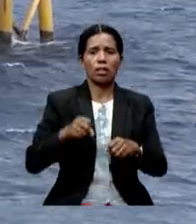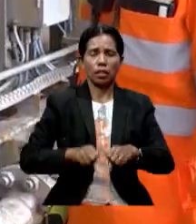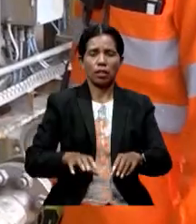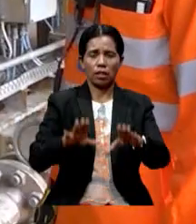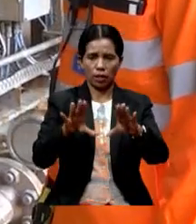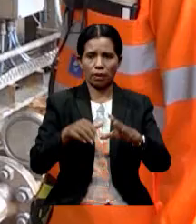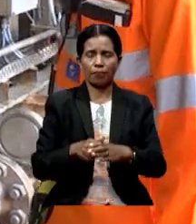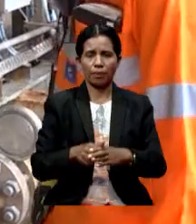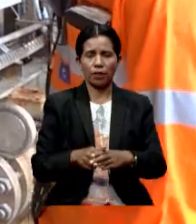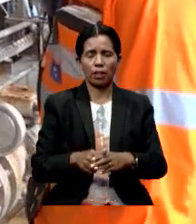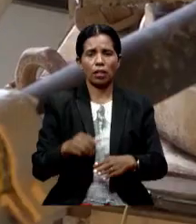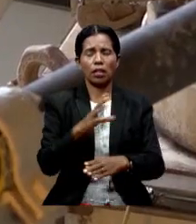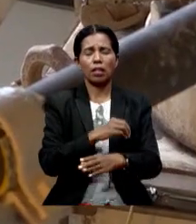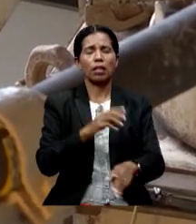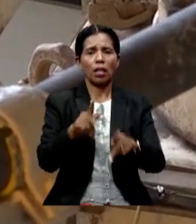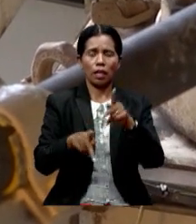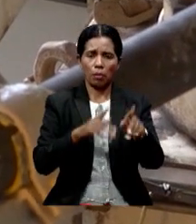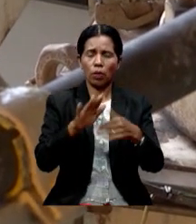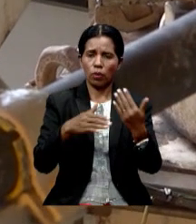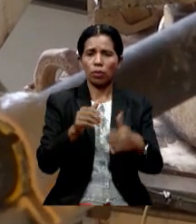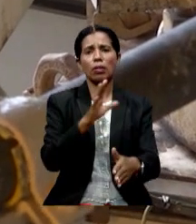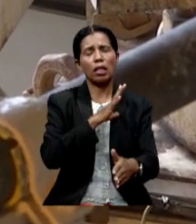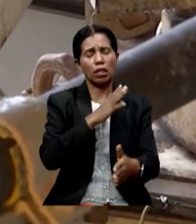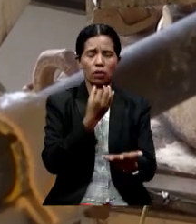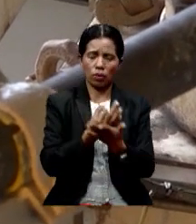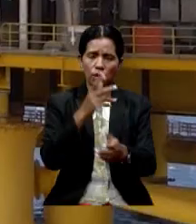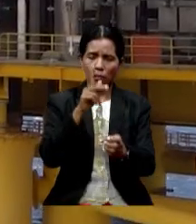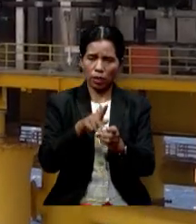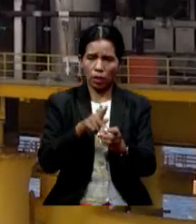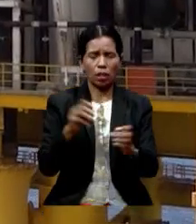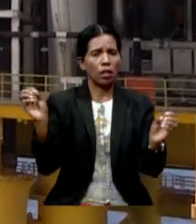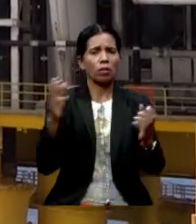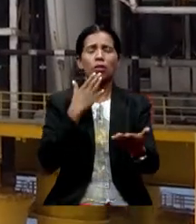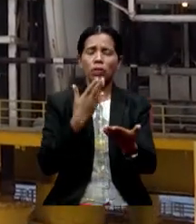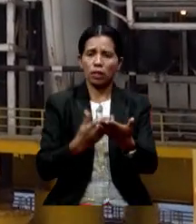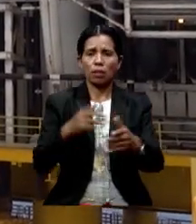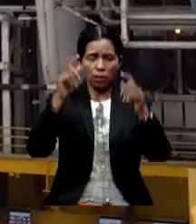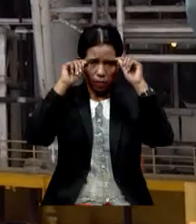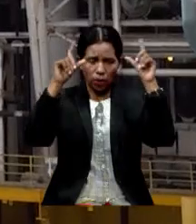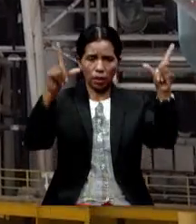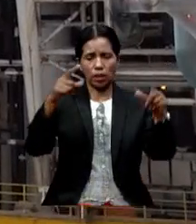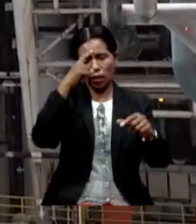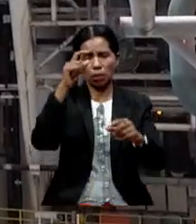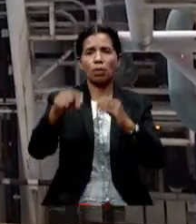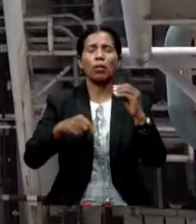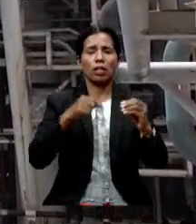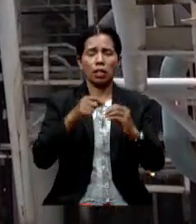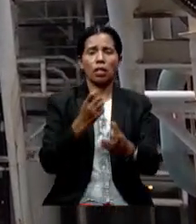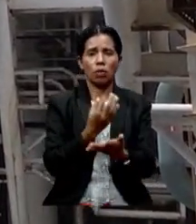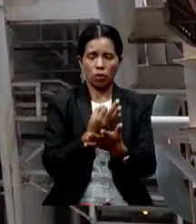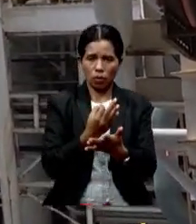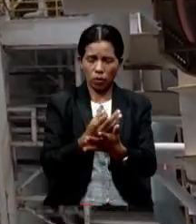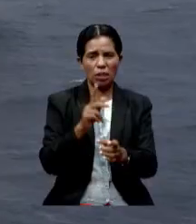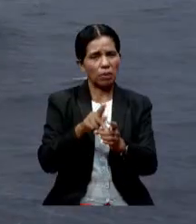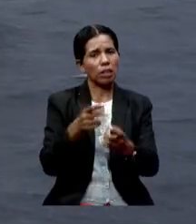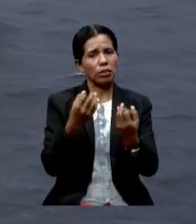Pa sociedade civil dependência ba fundo petrolífero idane laos buat diak ba Timor-Leste. Tambo banhira fundo petrolífero ne